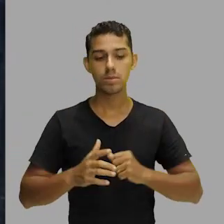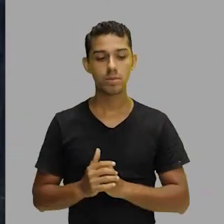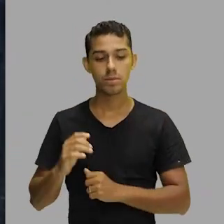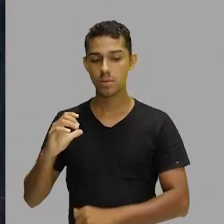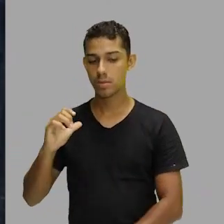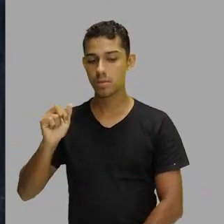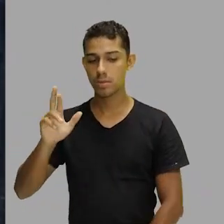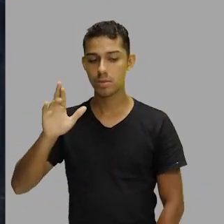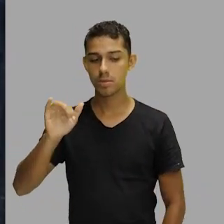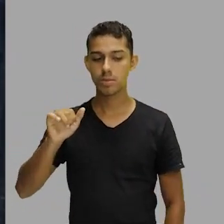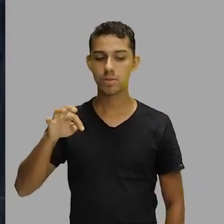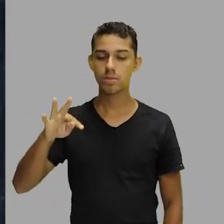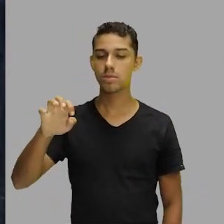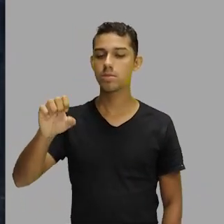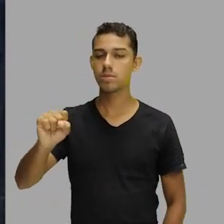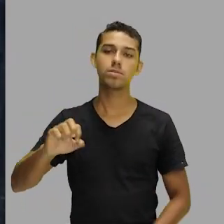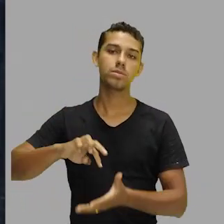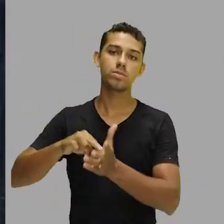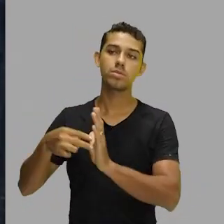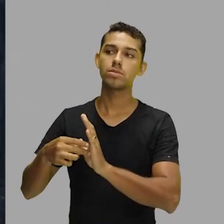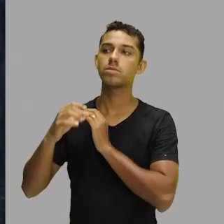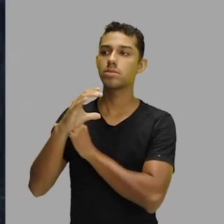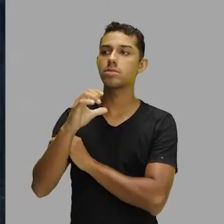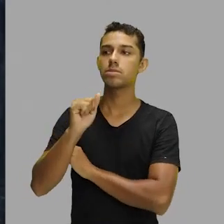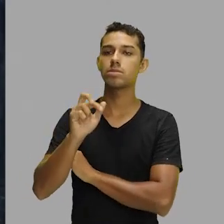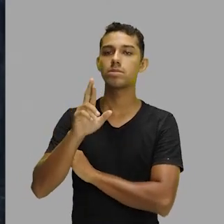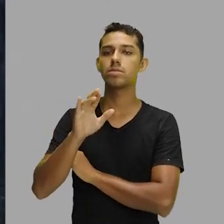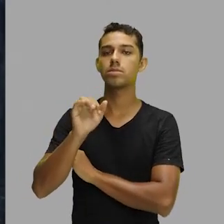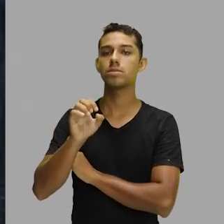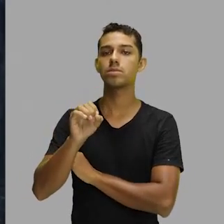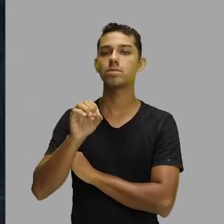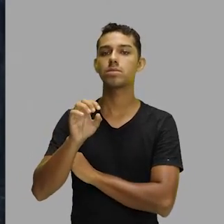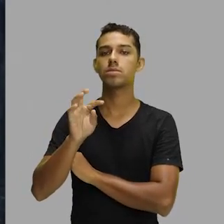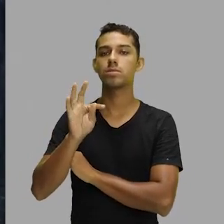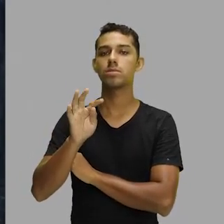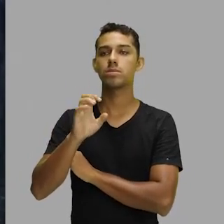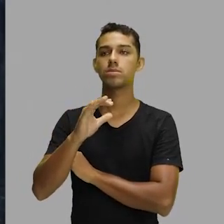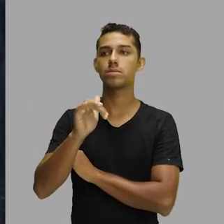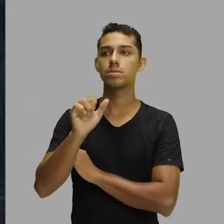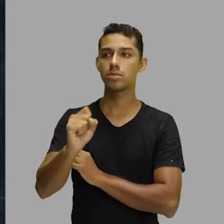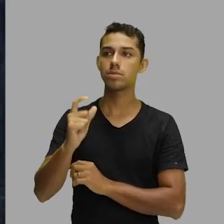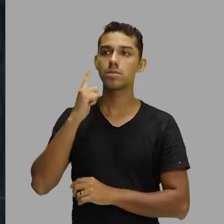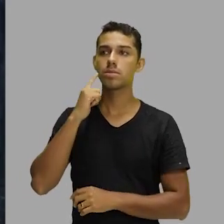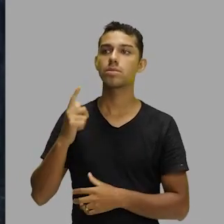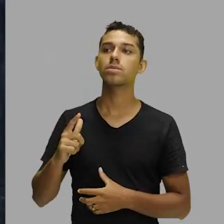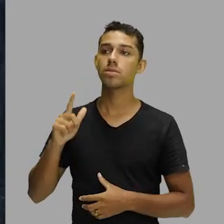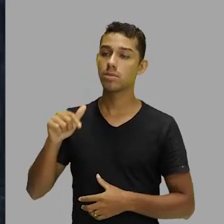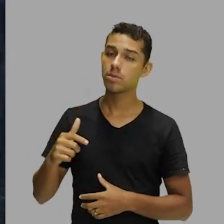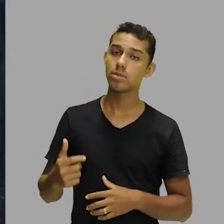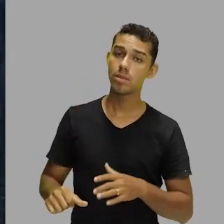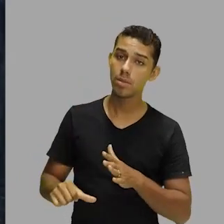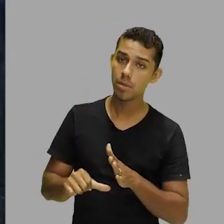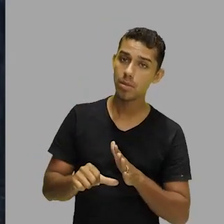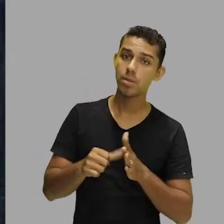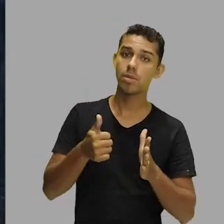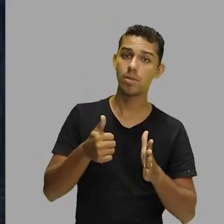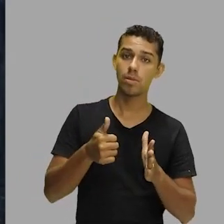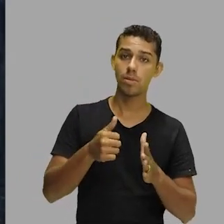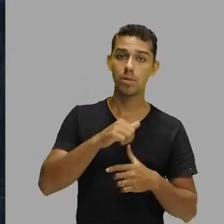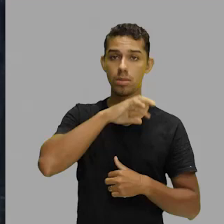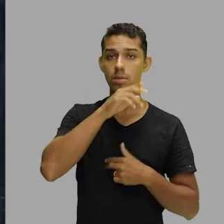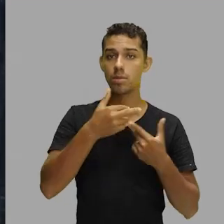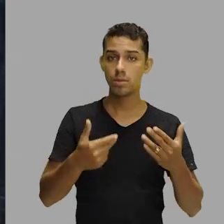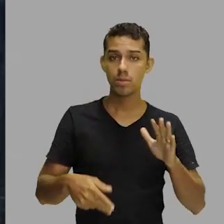ver com carioteca. Não tem, no caso aqui, ele não possui carioteca, significa que os primeiros seres vivos,